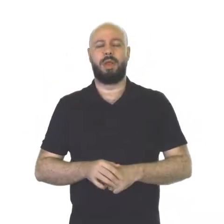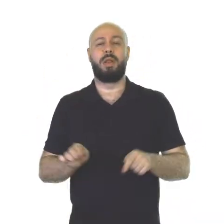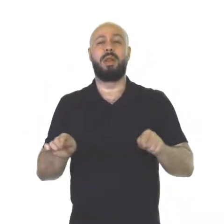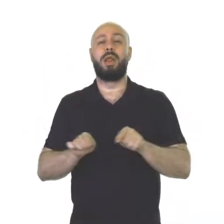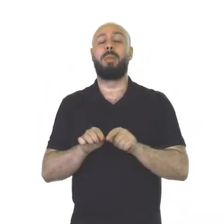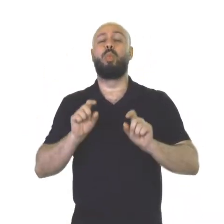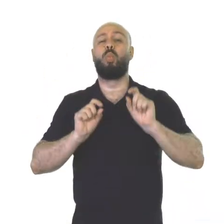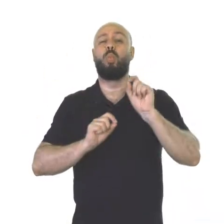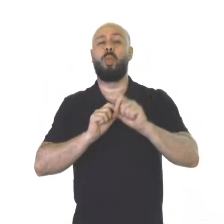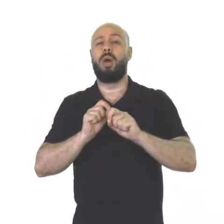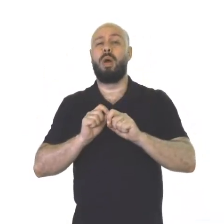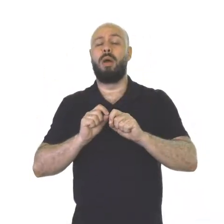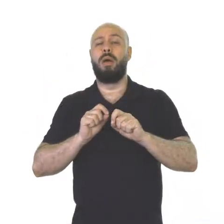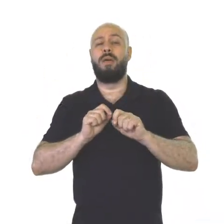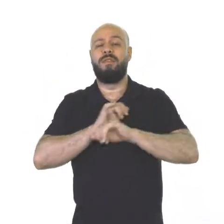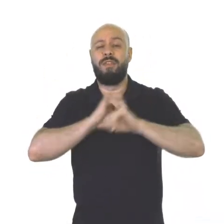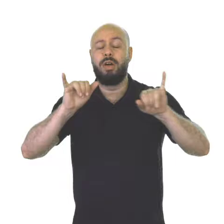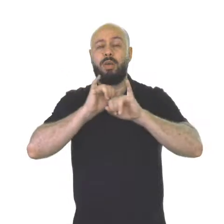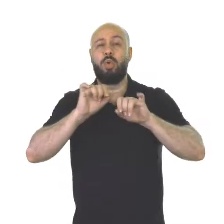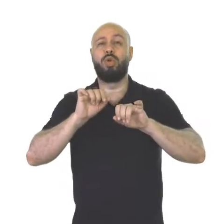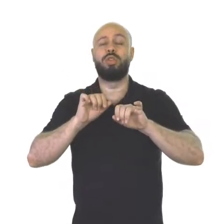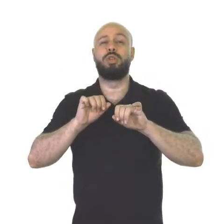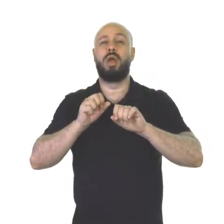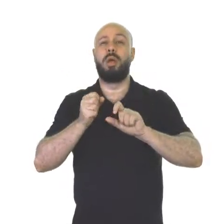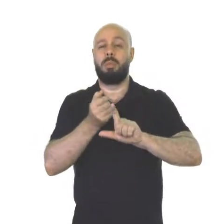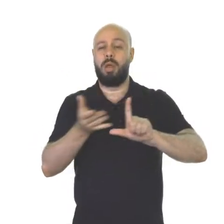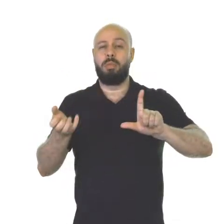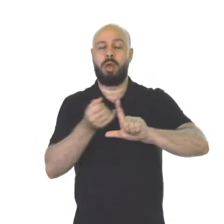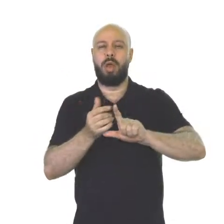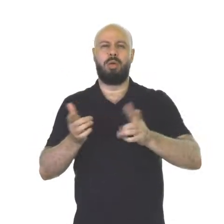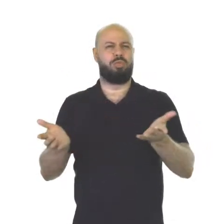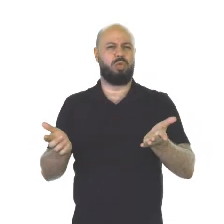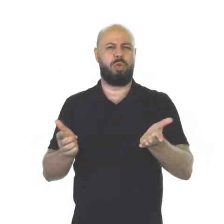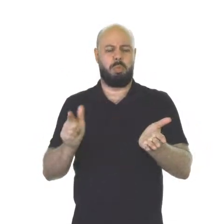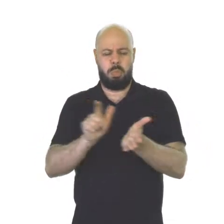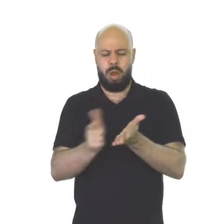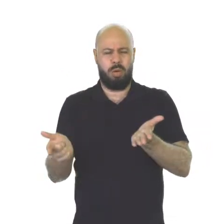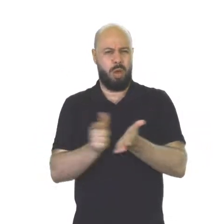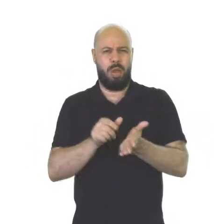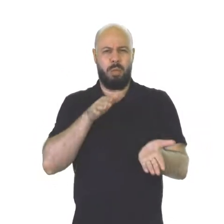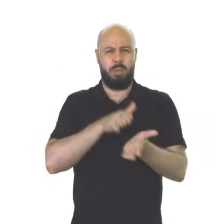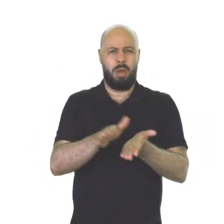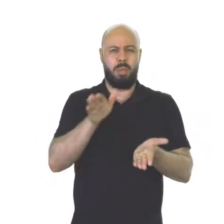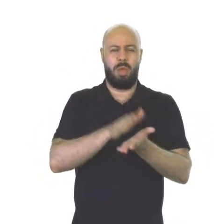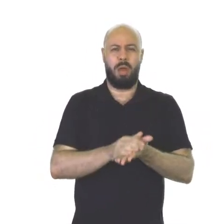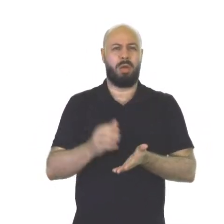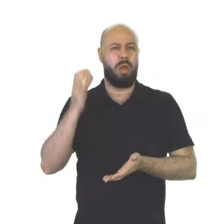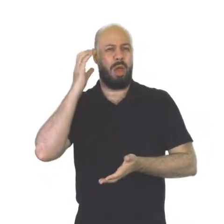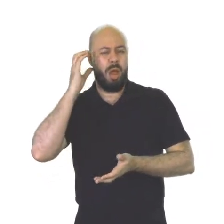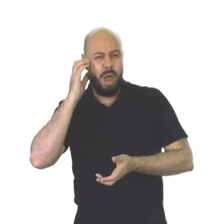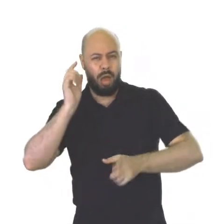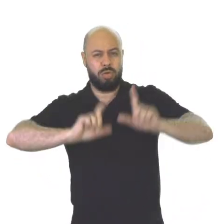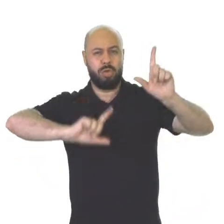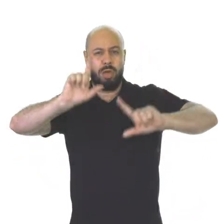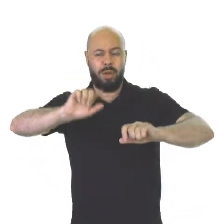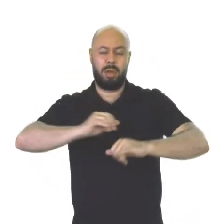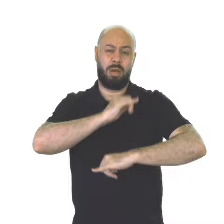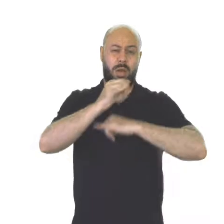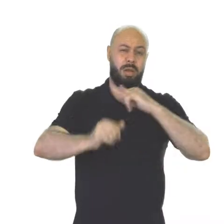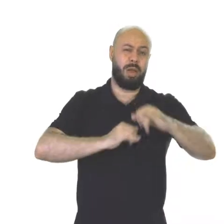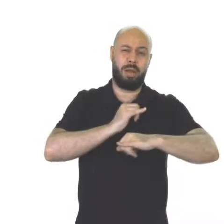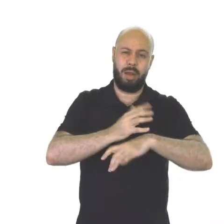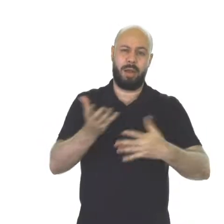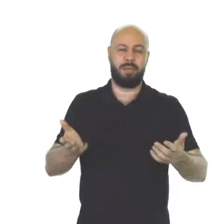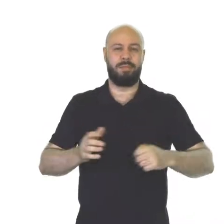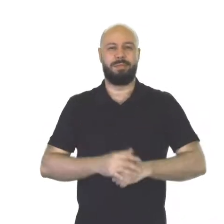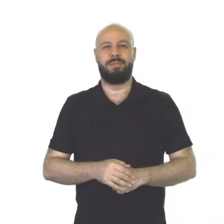acontece em meios de comunicação, seja jornal impresso, rádio, televisão, na internet,